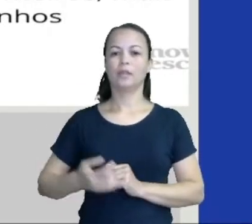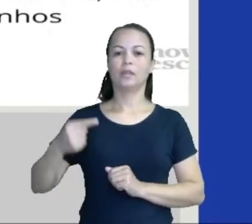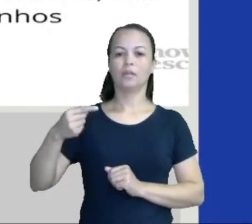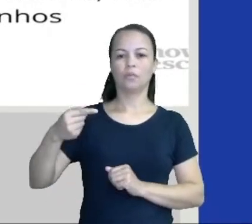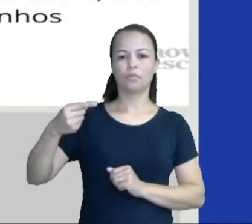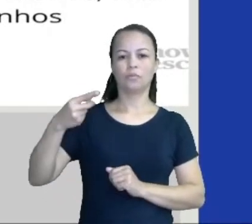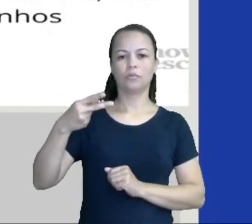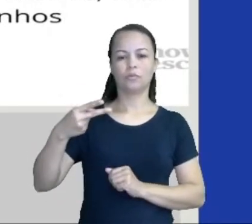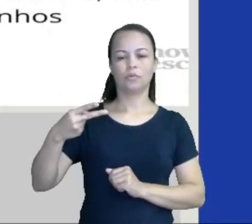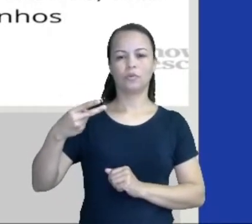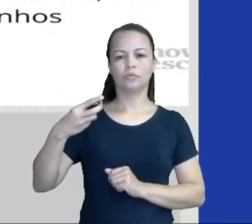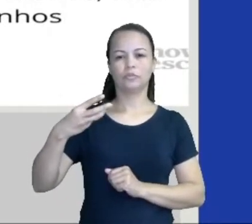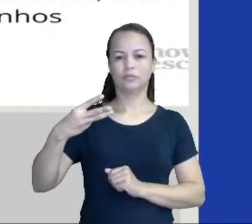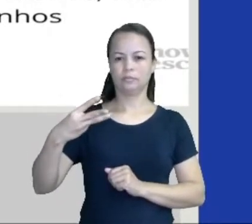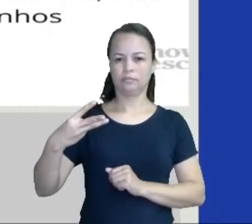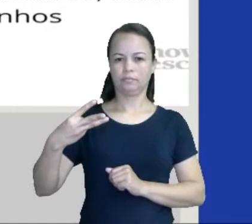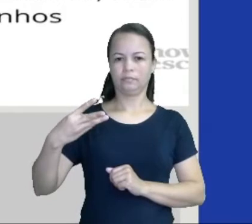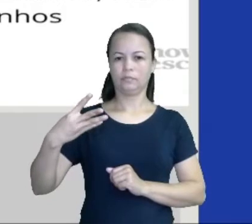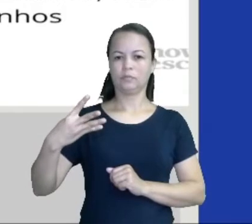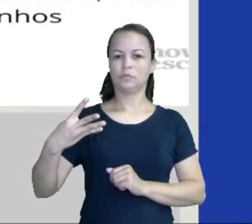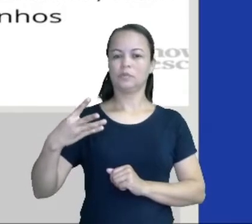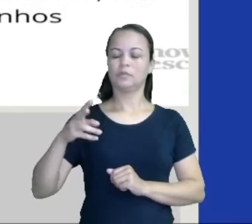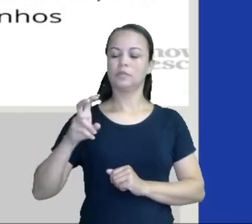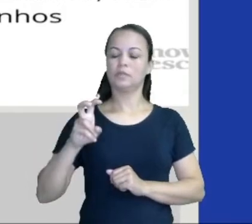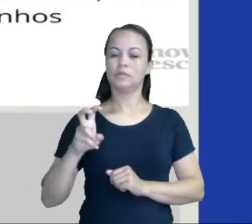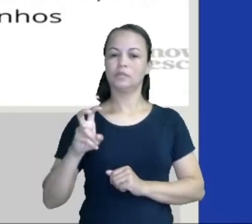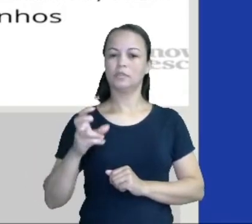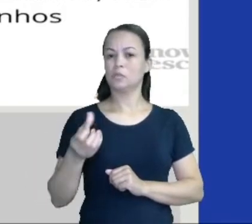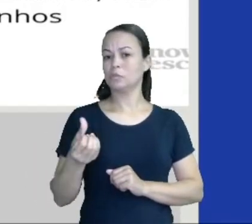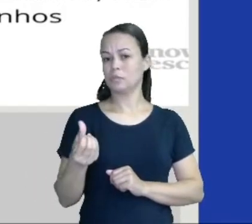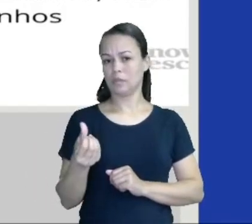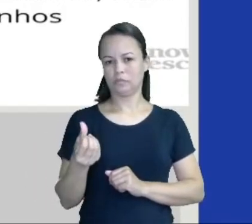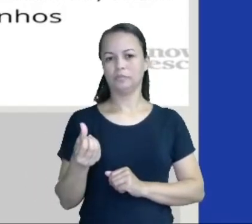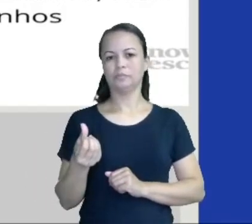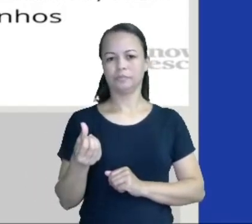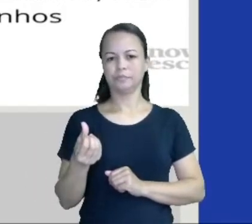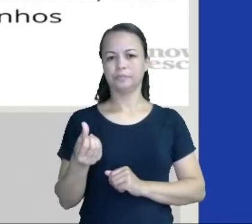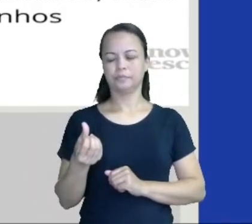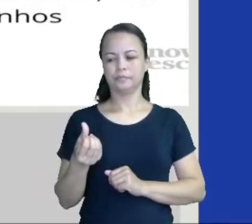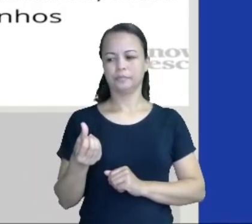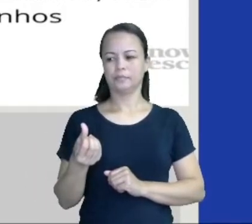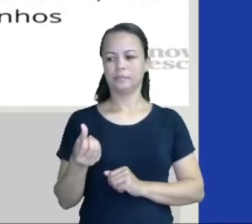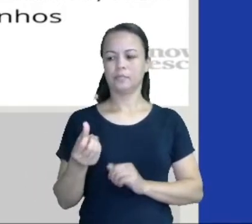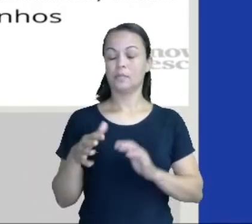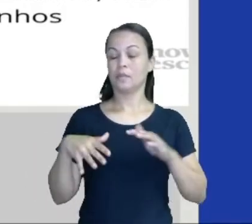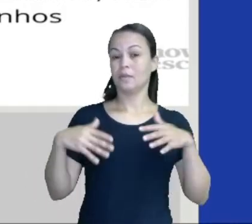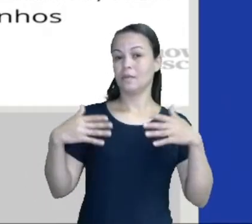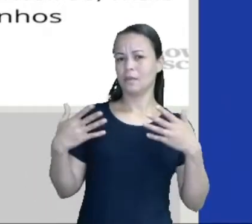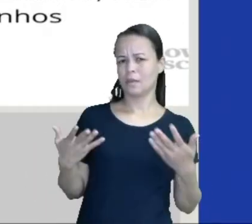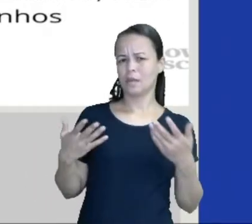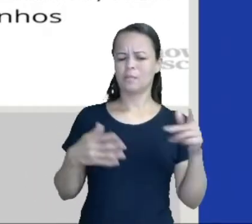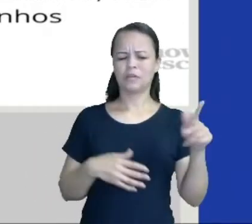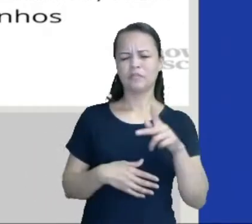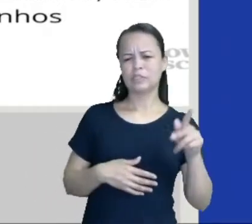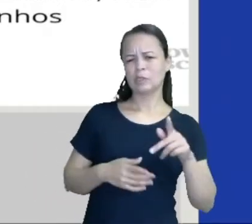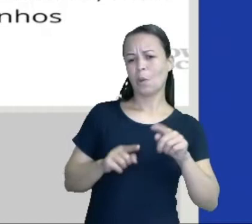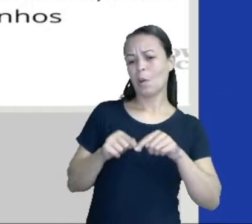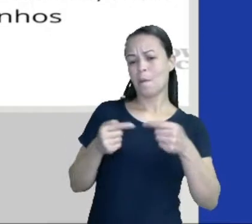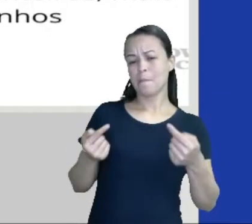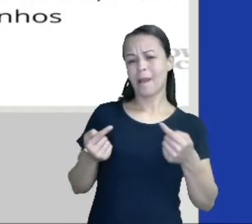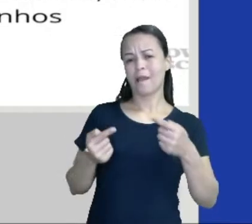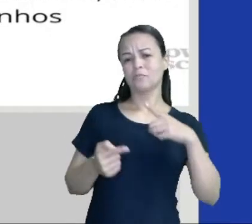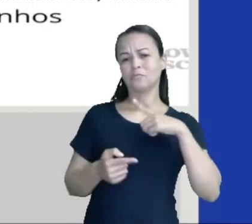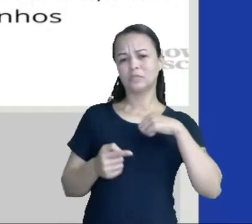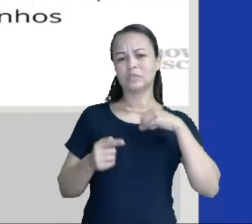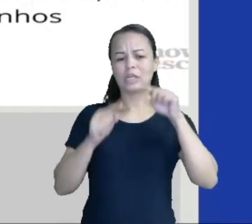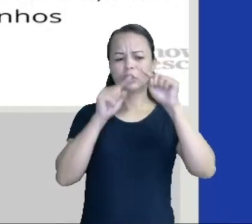1, 2, 3, 4, 5 e 6. Ah, professora, mas tem esses